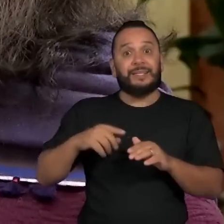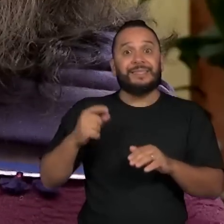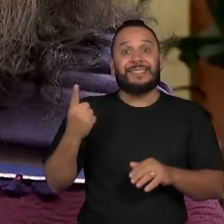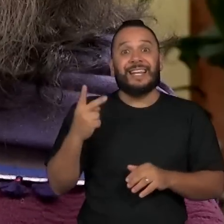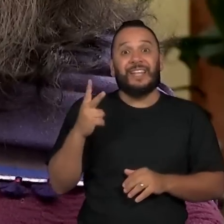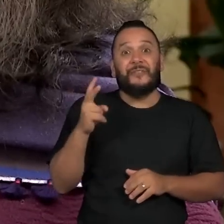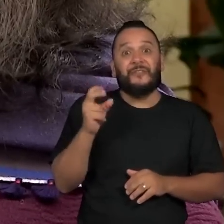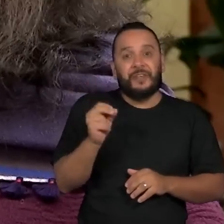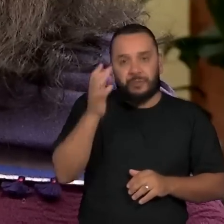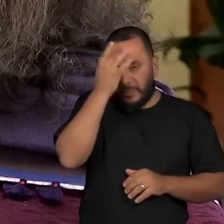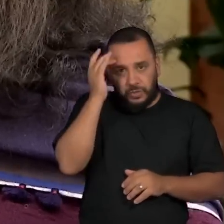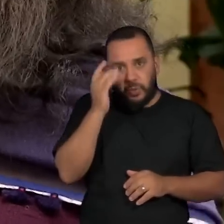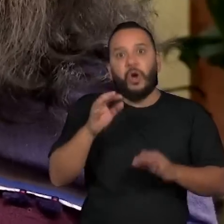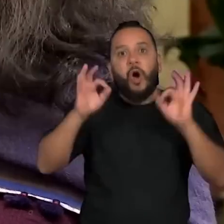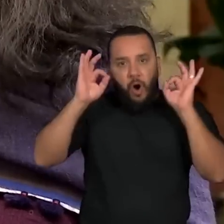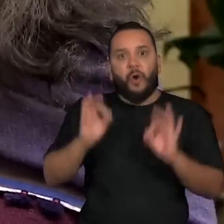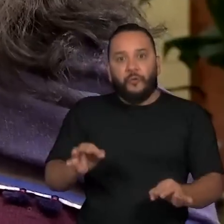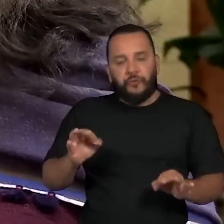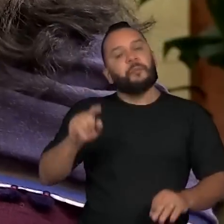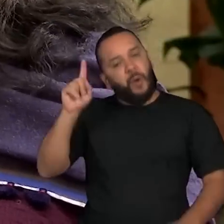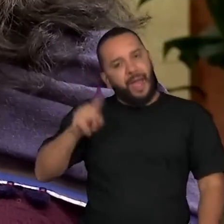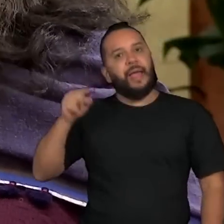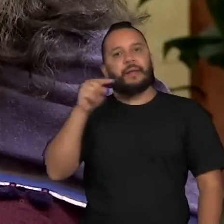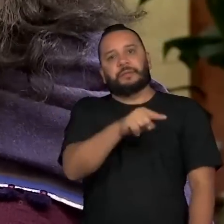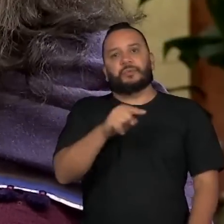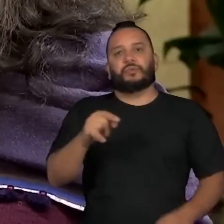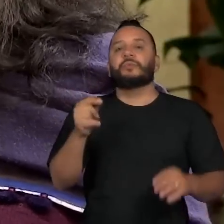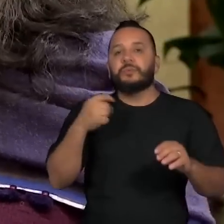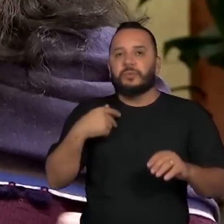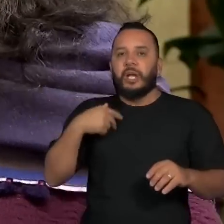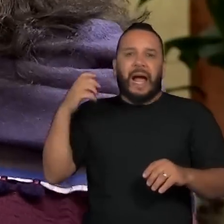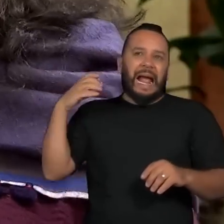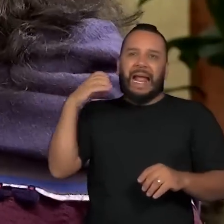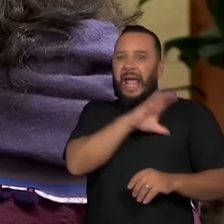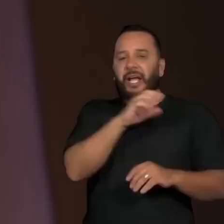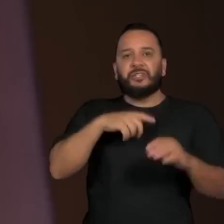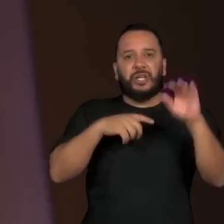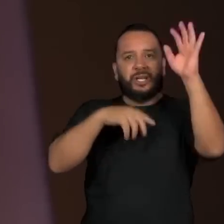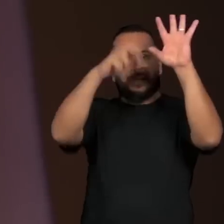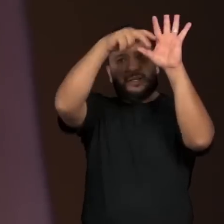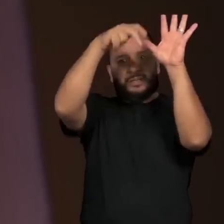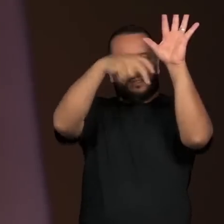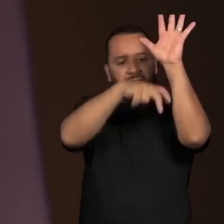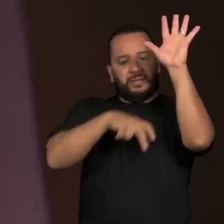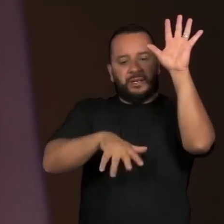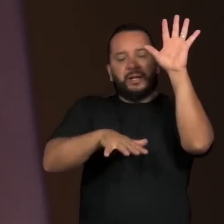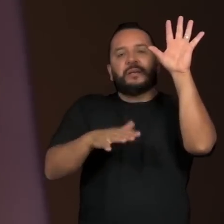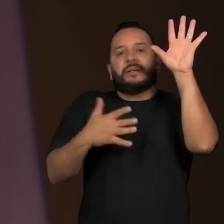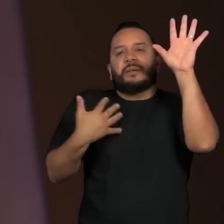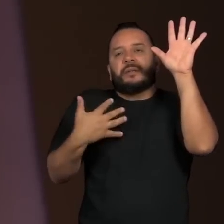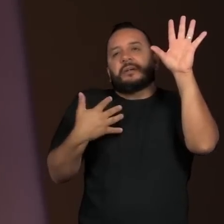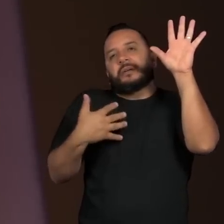Porque é muito quente nas árvores, eles descem para adaptar à temperatura.